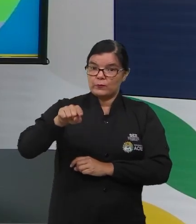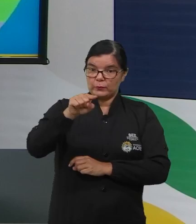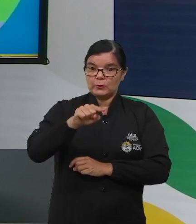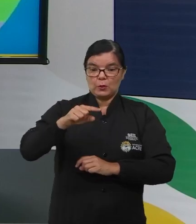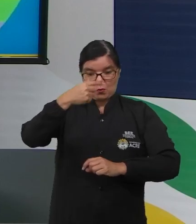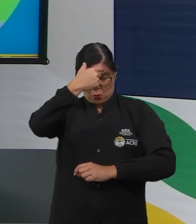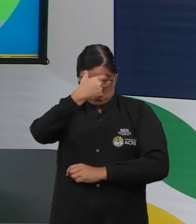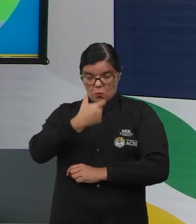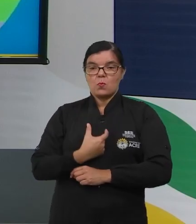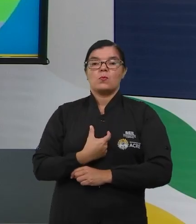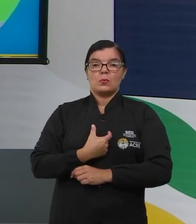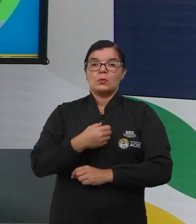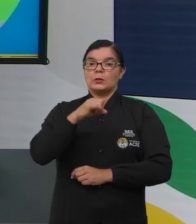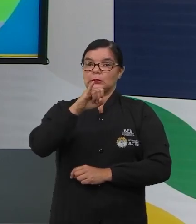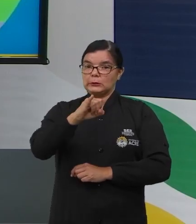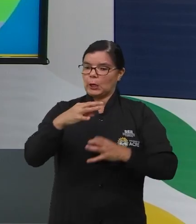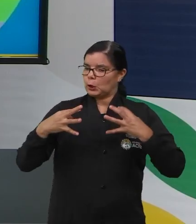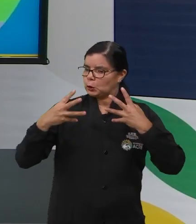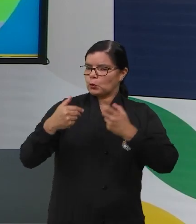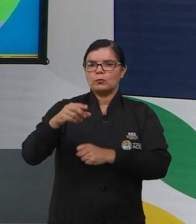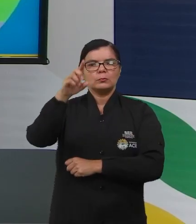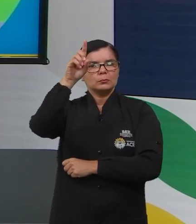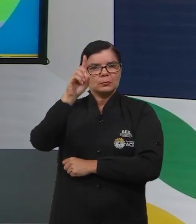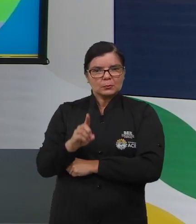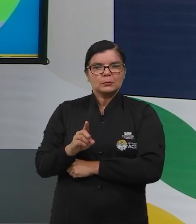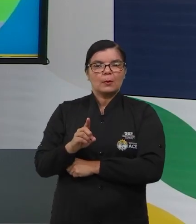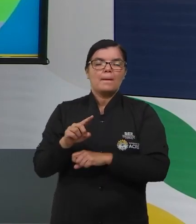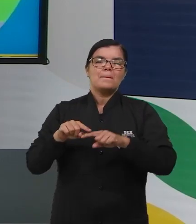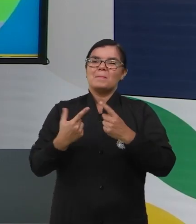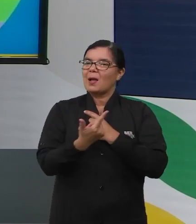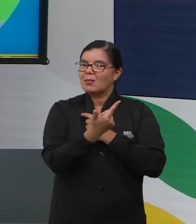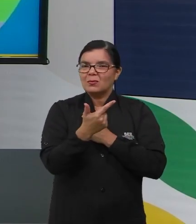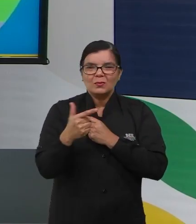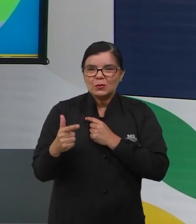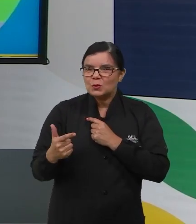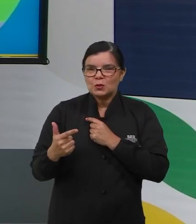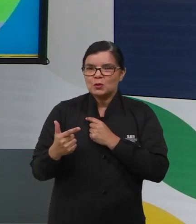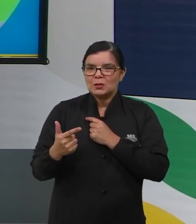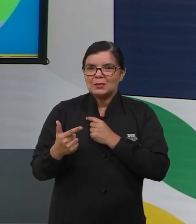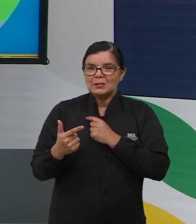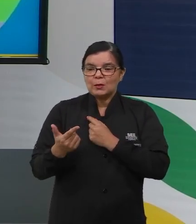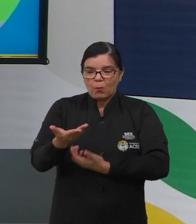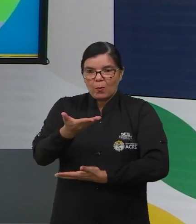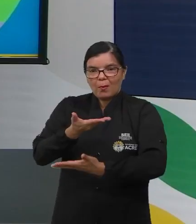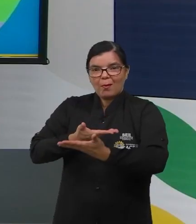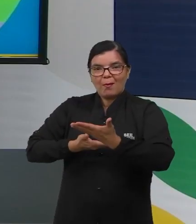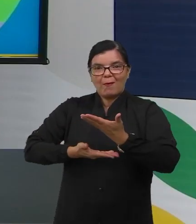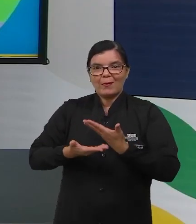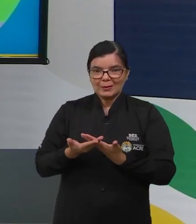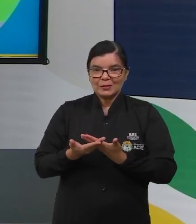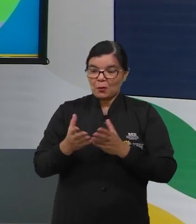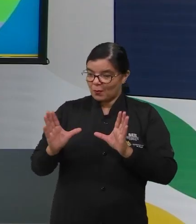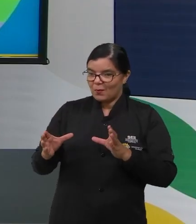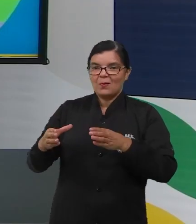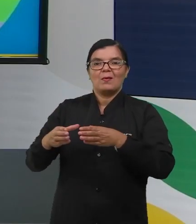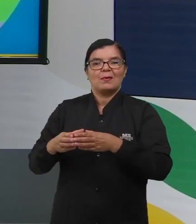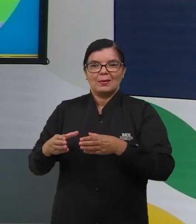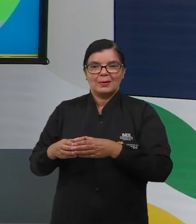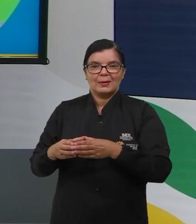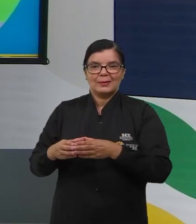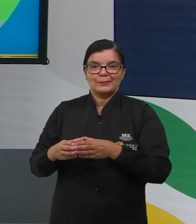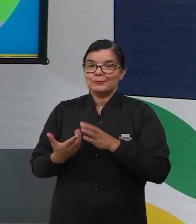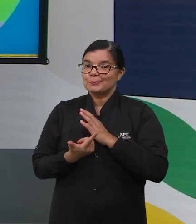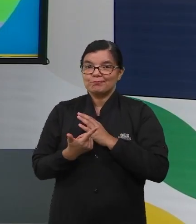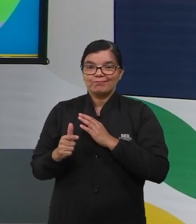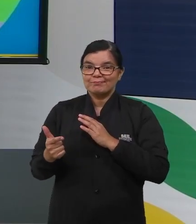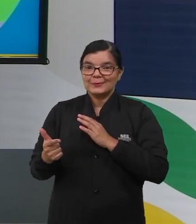um indivíduo, se você tiver todos os seus direitos, mas você não tiver uma correlação com o coletivo, não